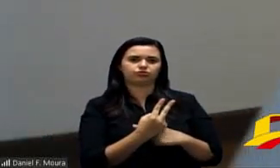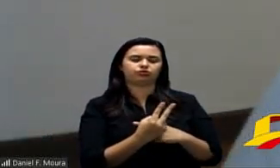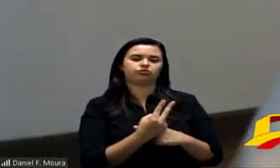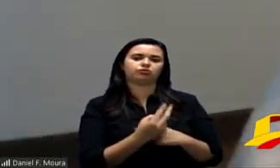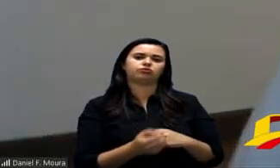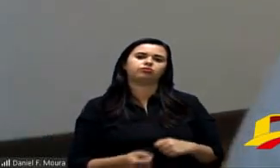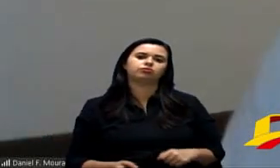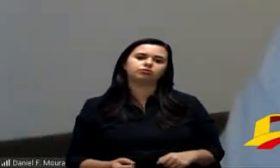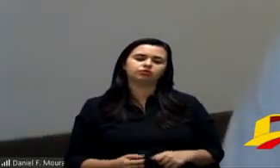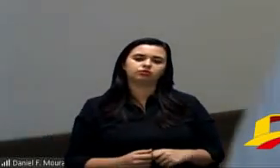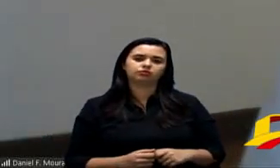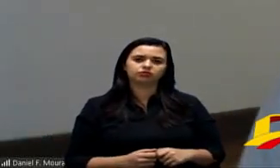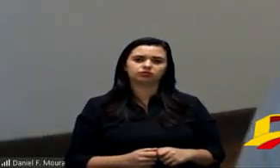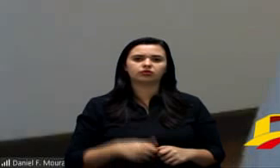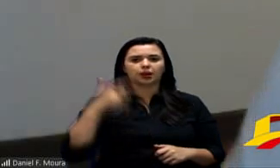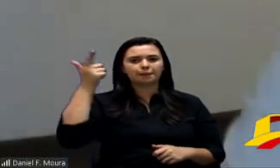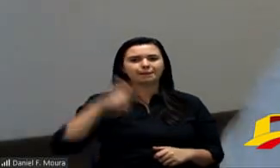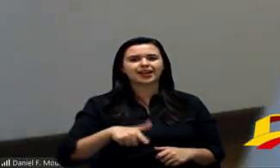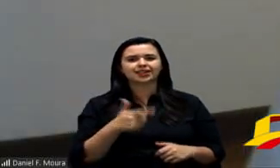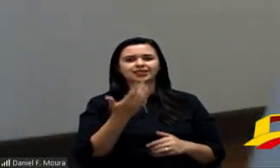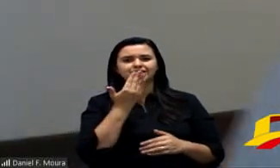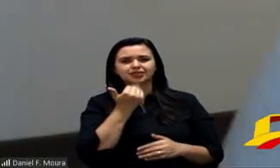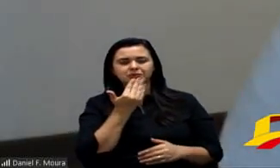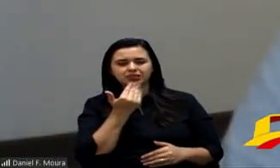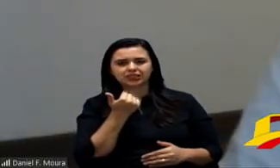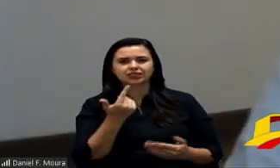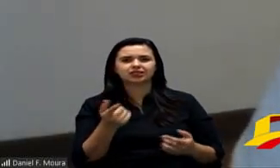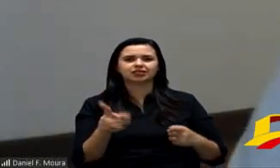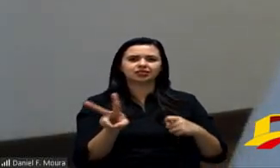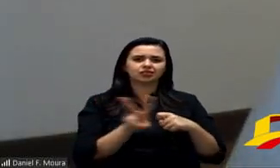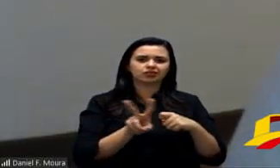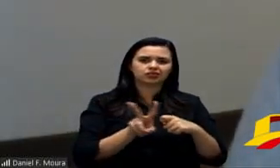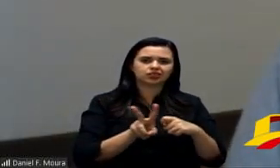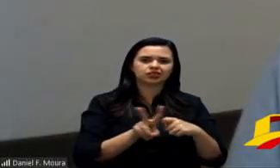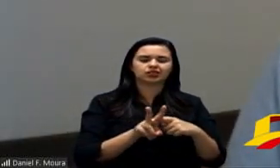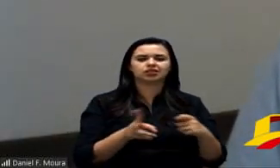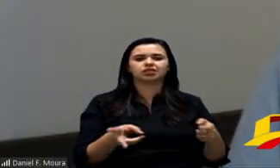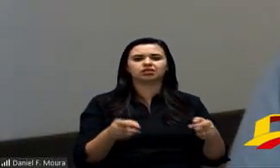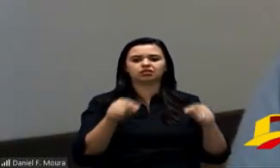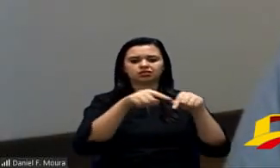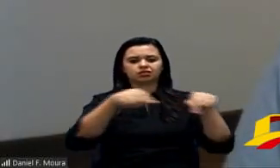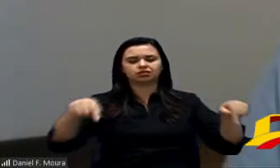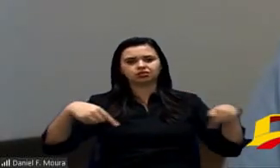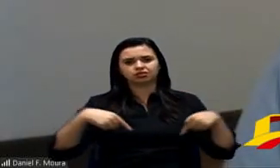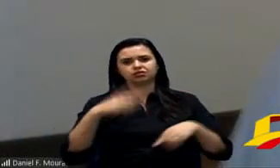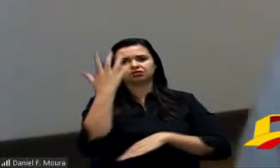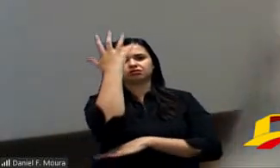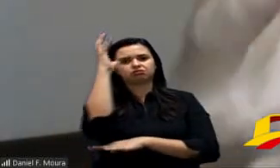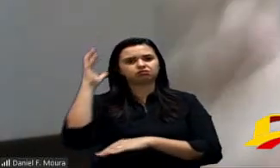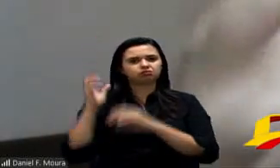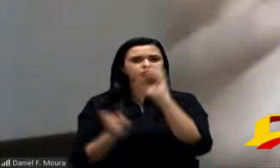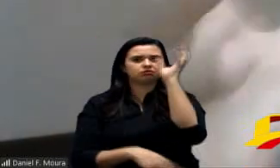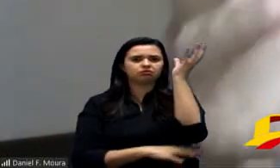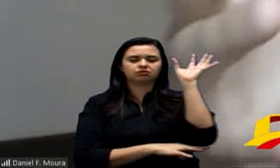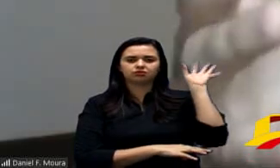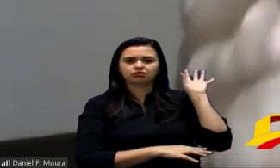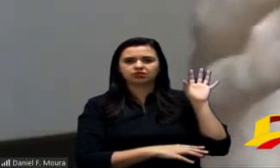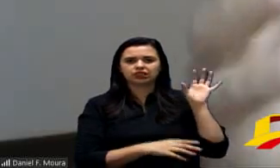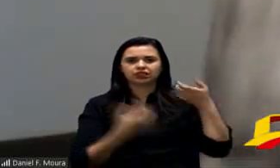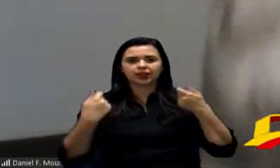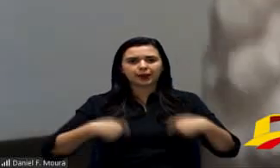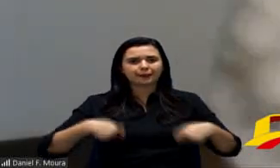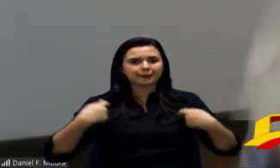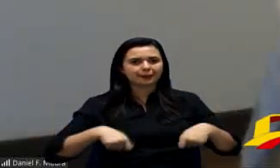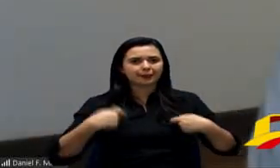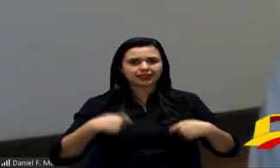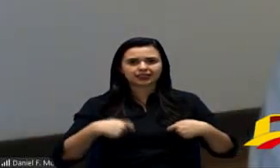recomendação. Ter alimentação, ter veterinários, ter enriquecimento ambiental, é o mínimo que se tem que oferecer para esses